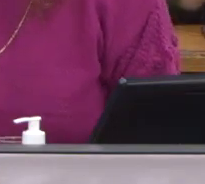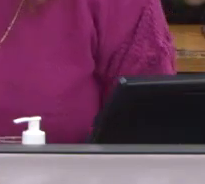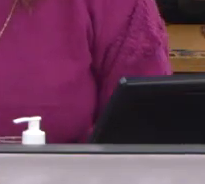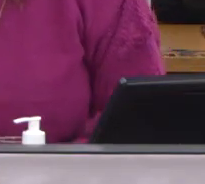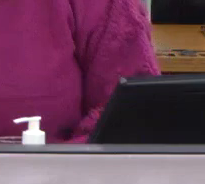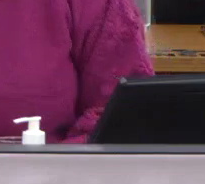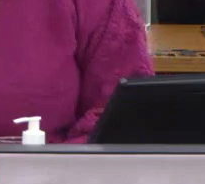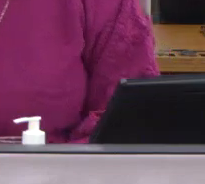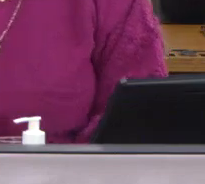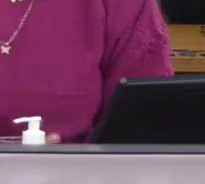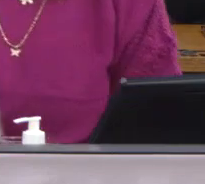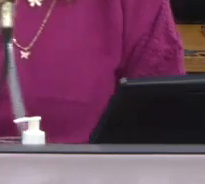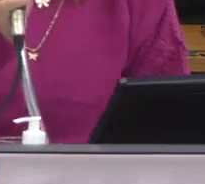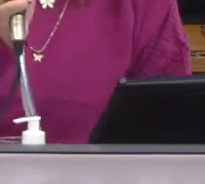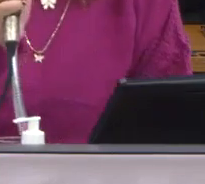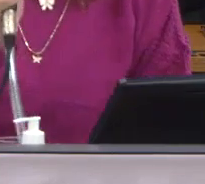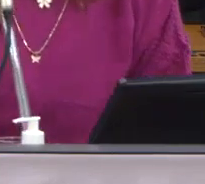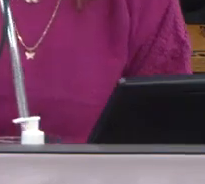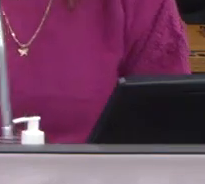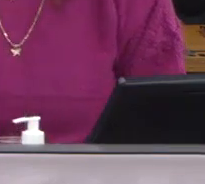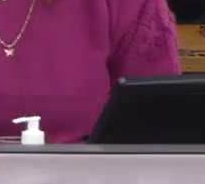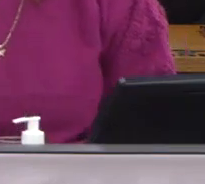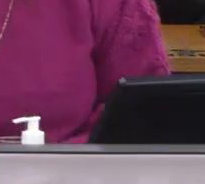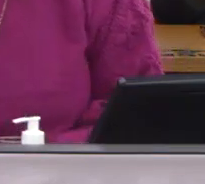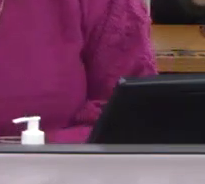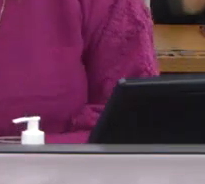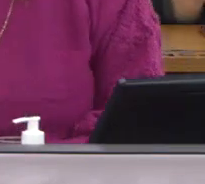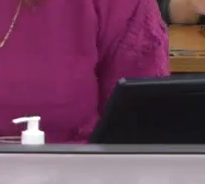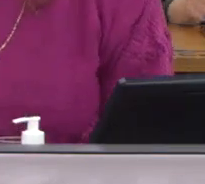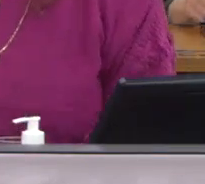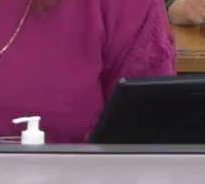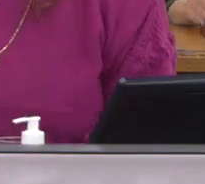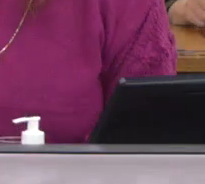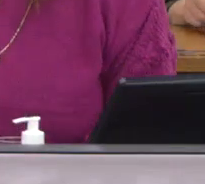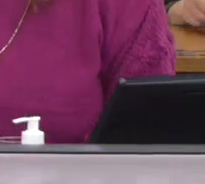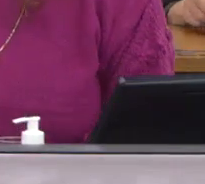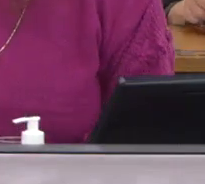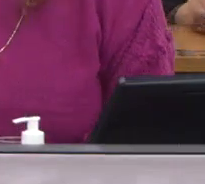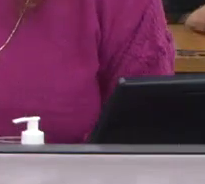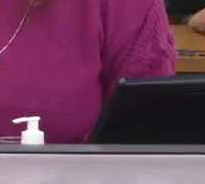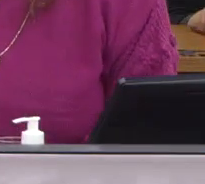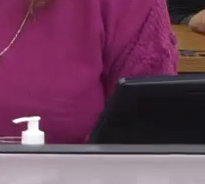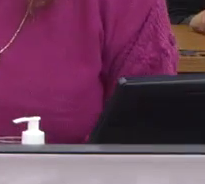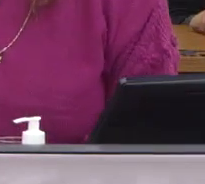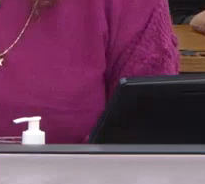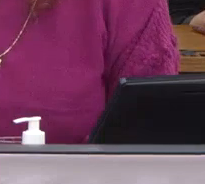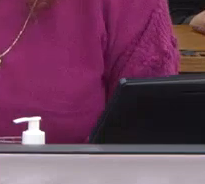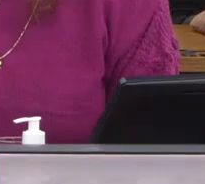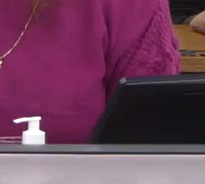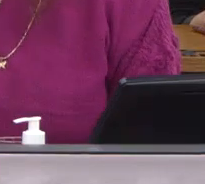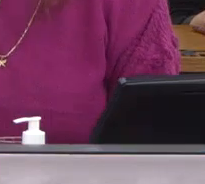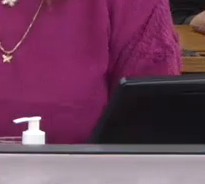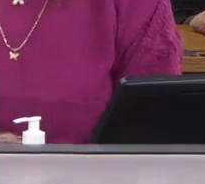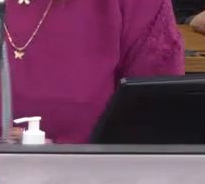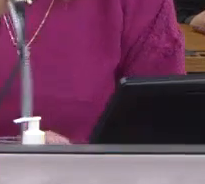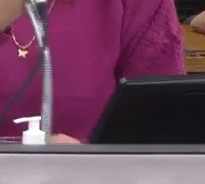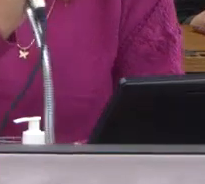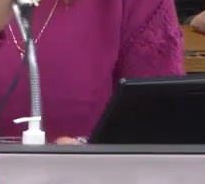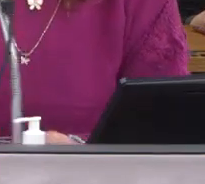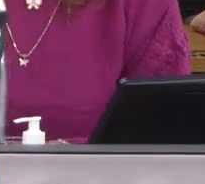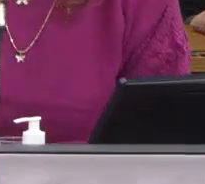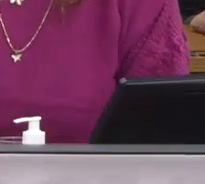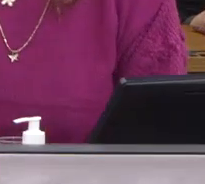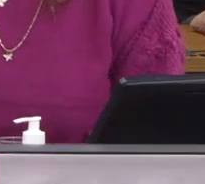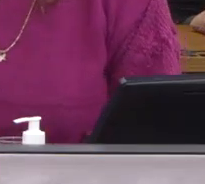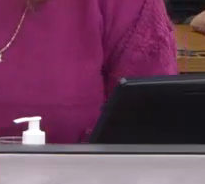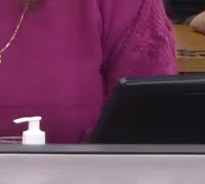favor na sua apresentação pela pela ordem secretária não eu não vou interromper o secretário ele vai continuar tá no tempo dele